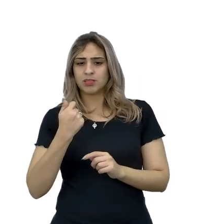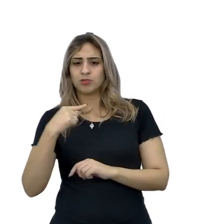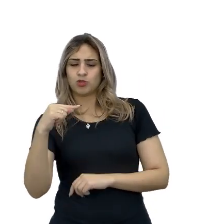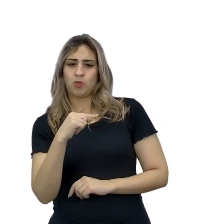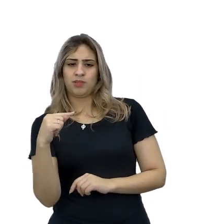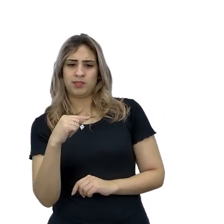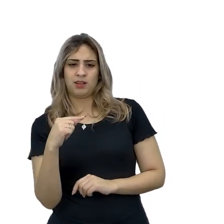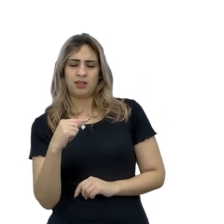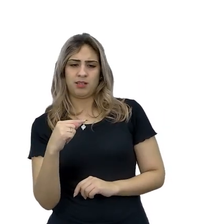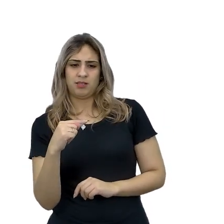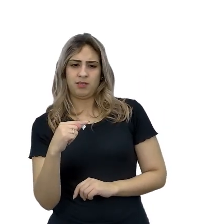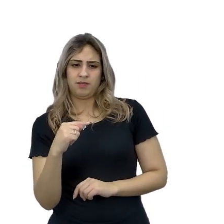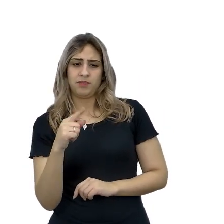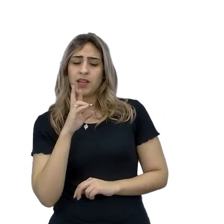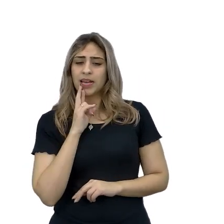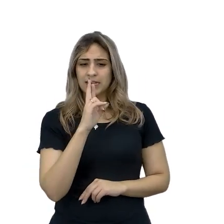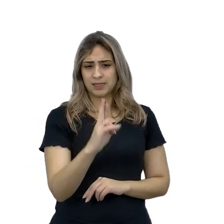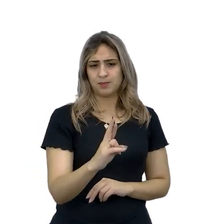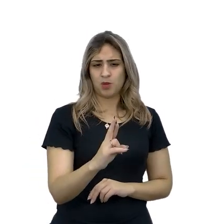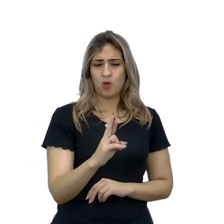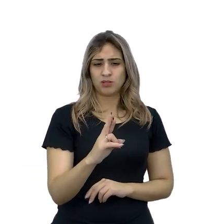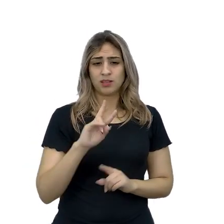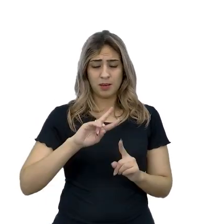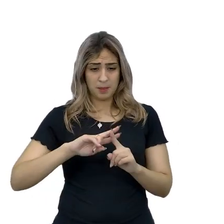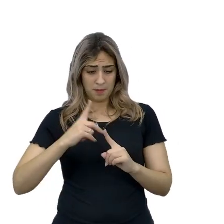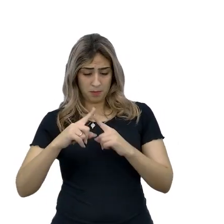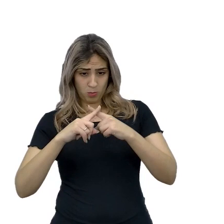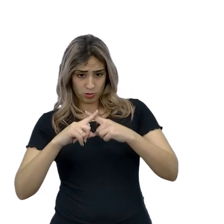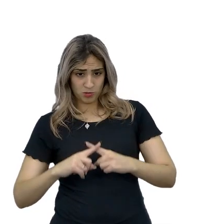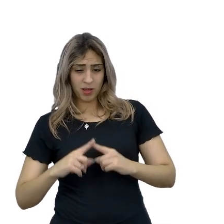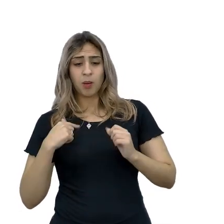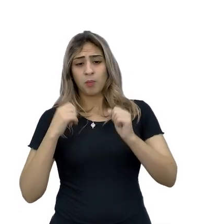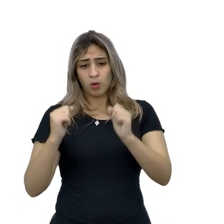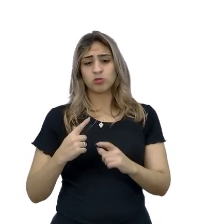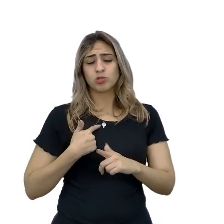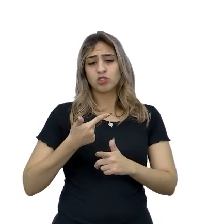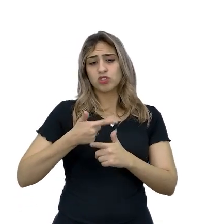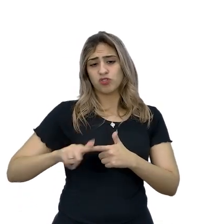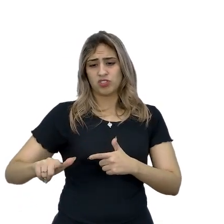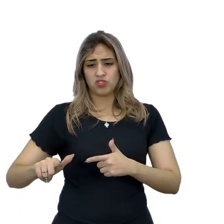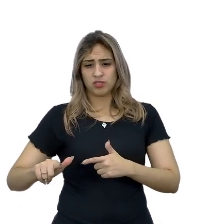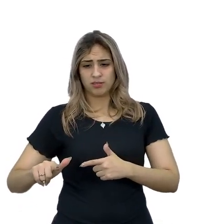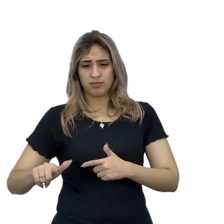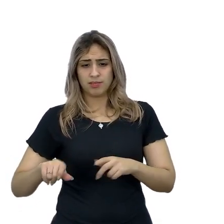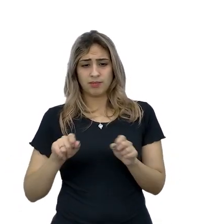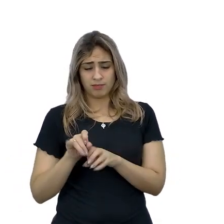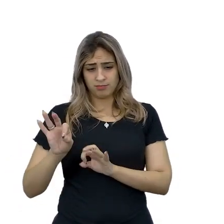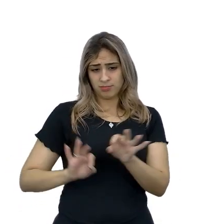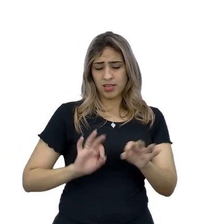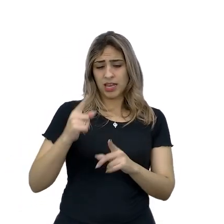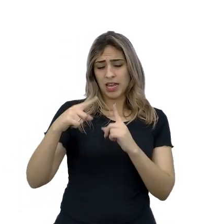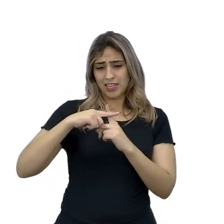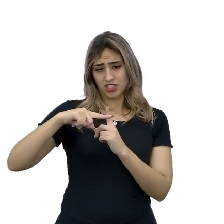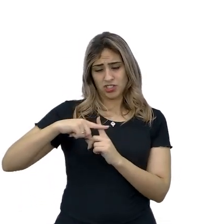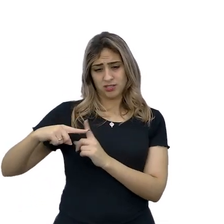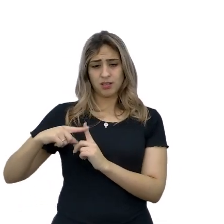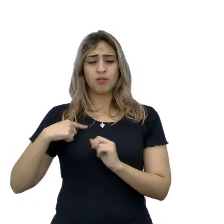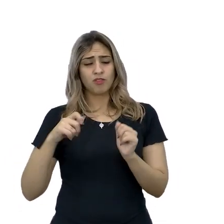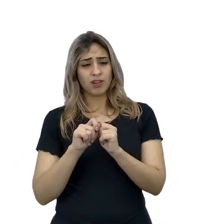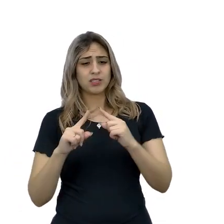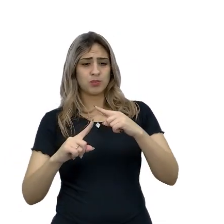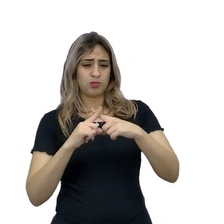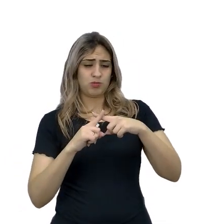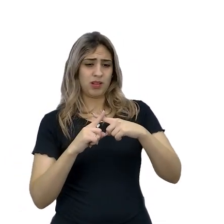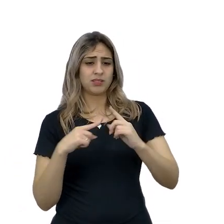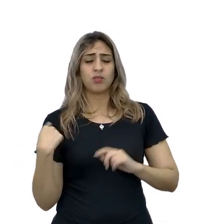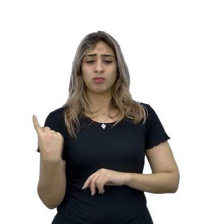eu vou colocar essa resposta que vai dar. Ao invés de multiplicar, ele poderia dividir. Talvez, ao invés de fazer uma operação de adição, ele fez uma multiplicação. Quando